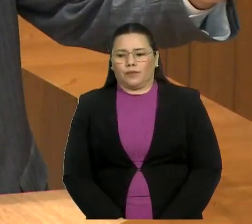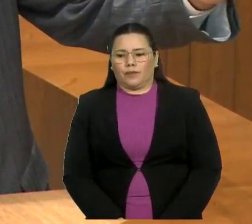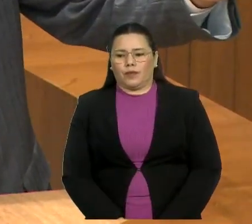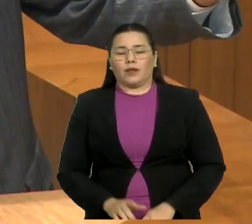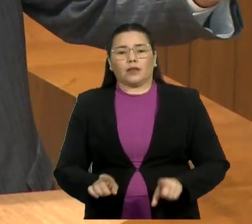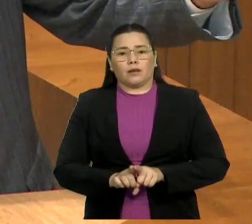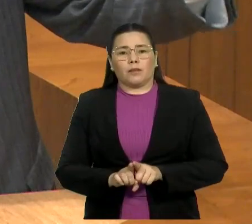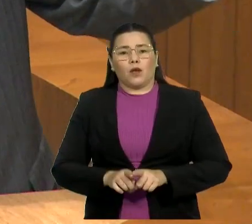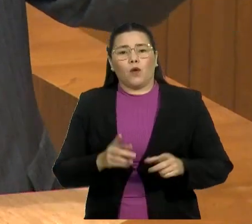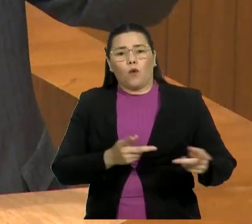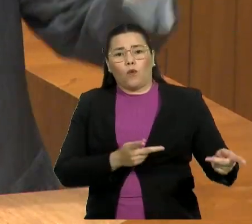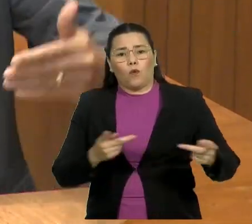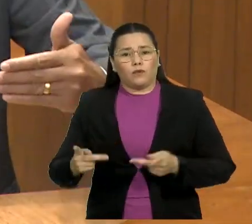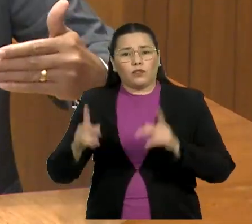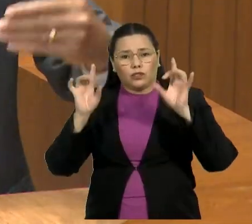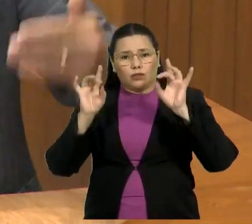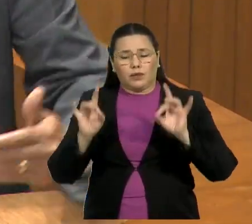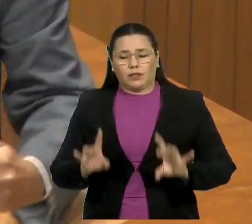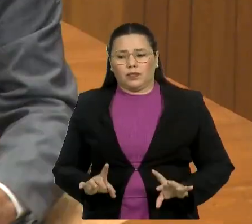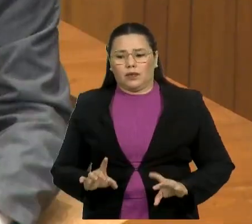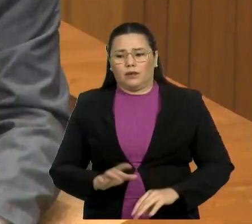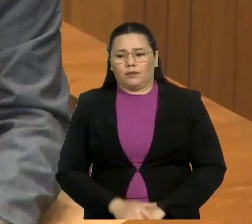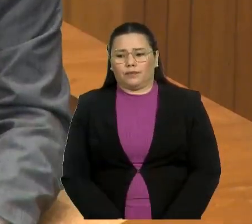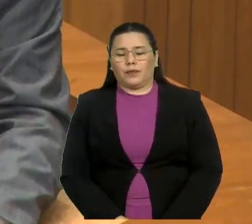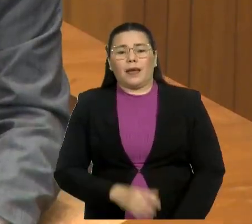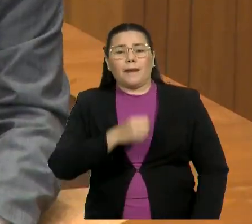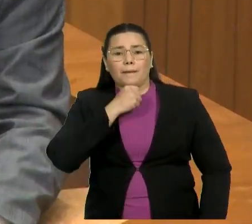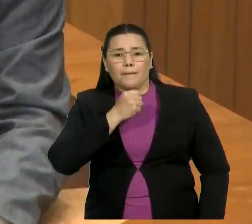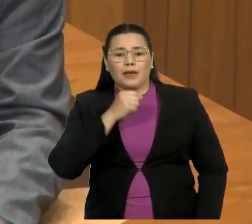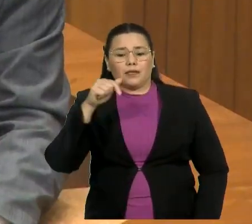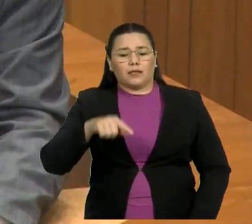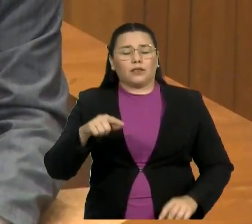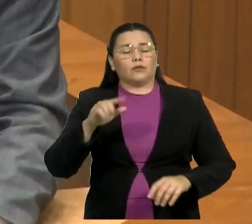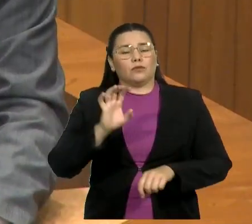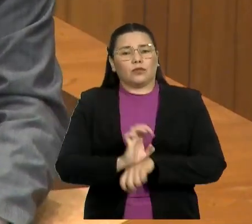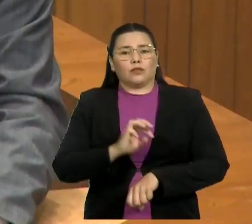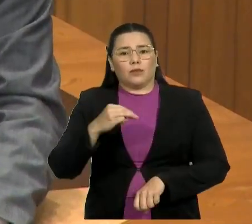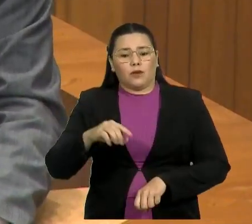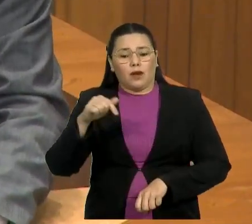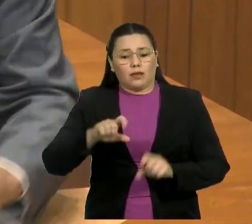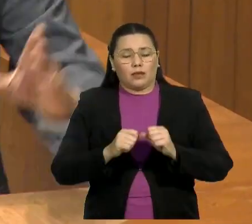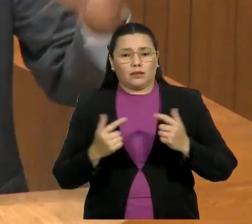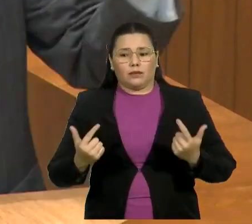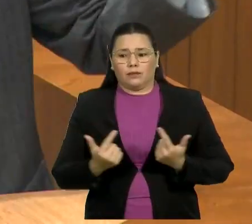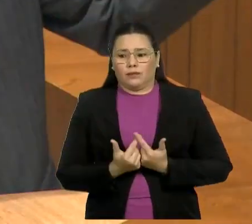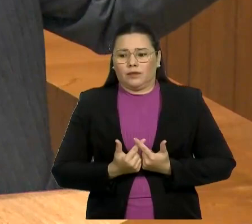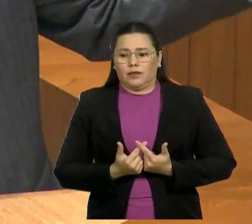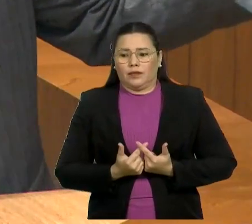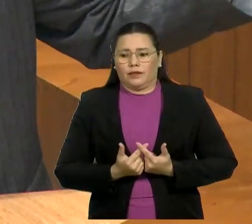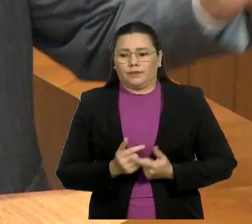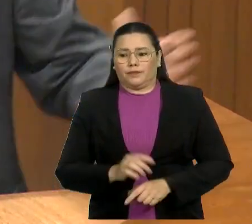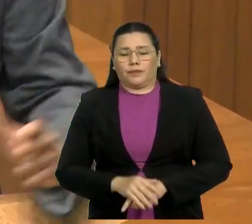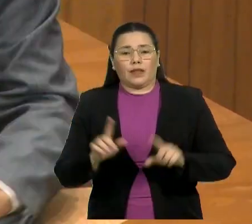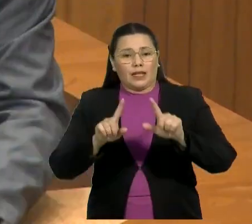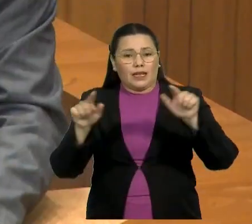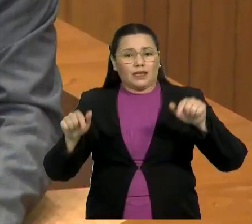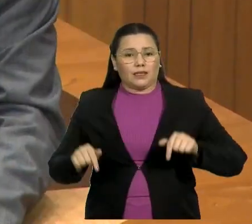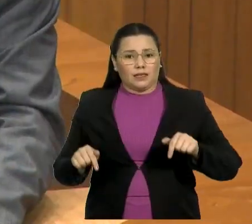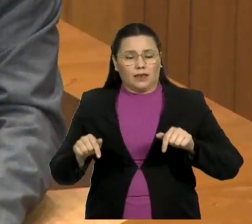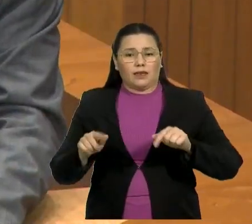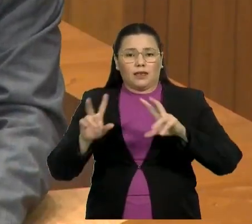especial à imprensa do nosso estado, que aqui na Assembleia Legislativa, na sala das